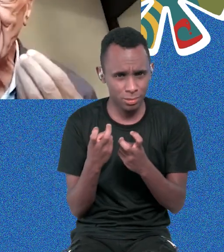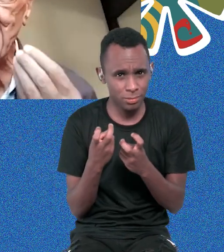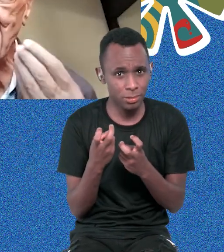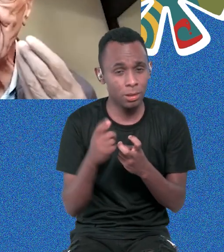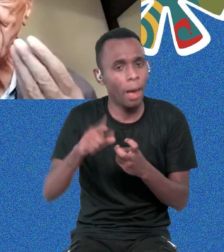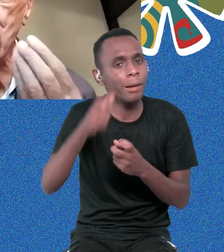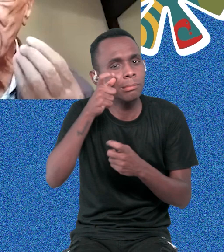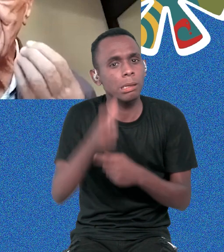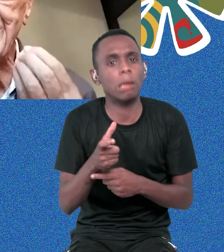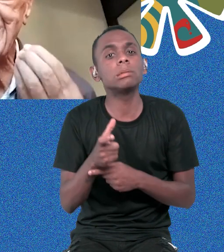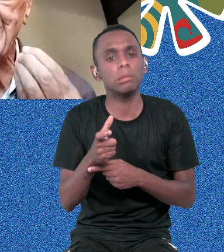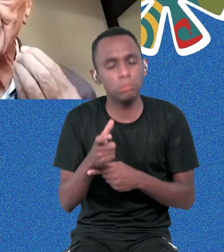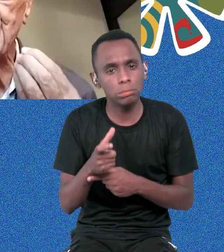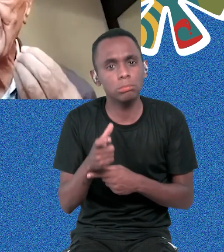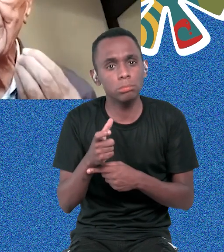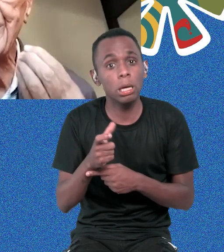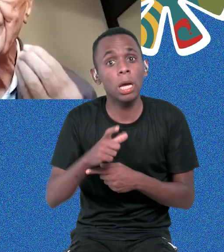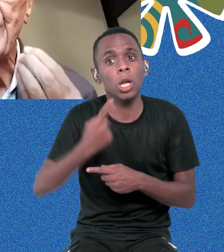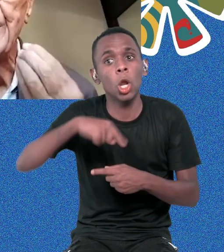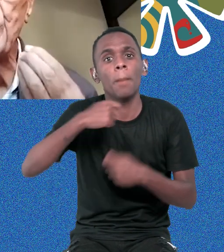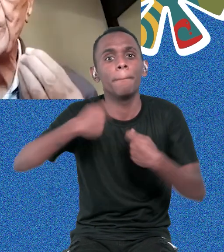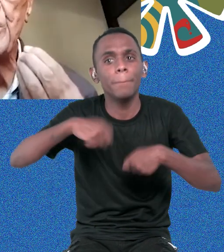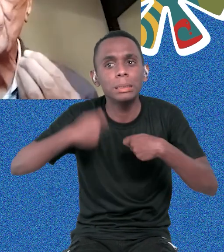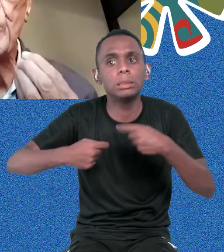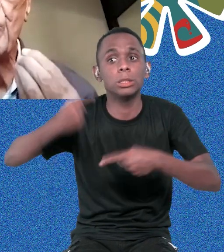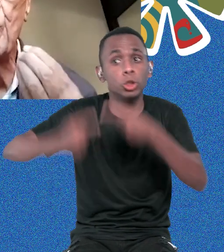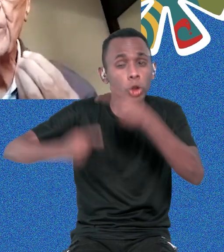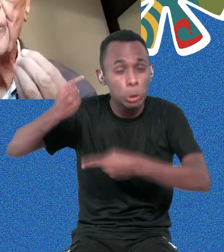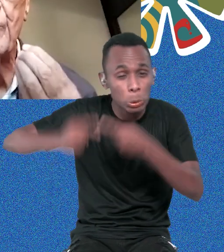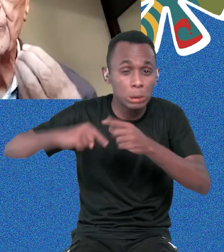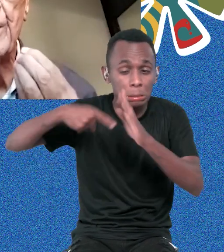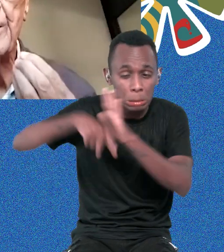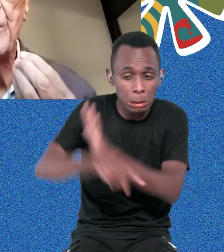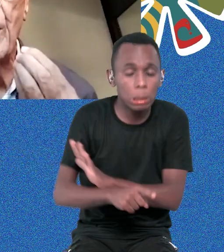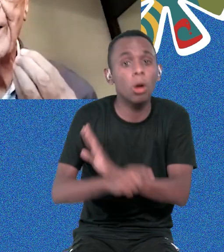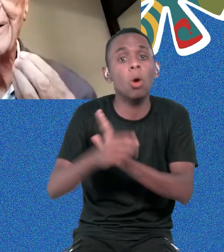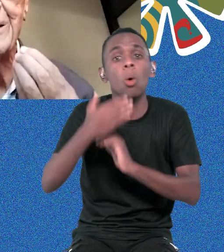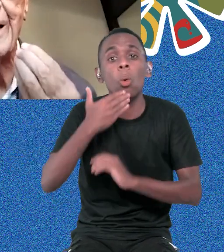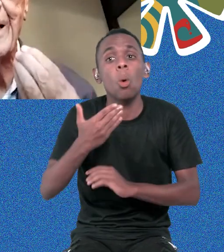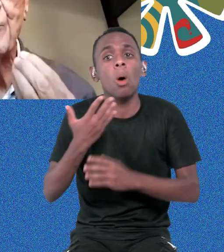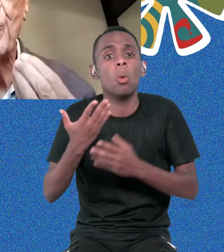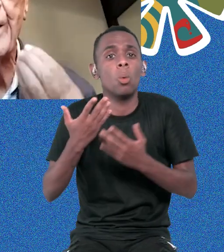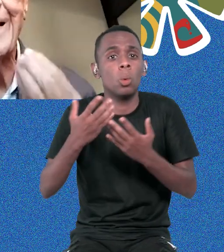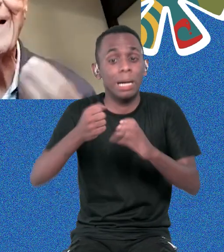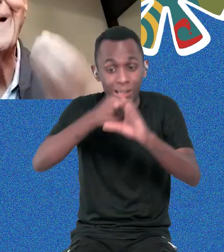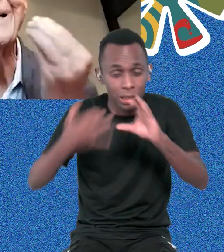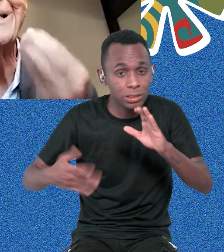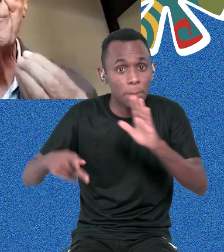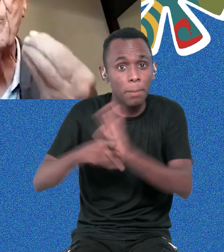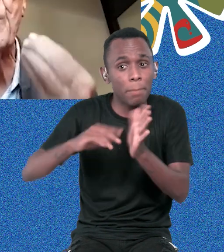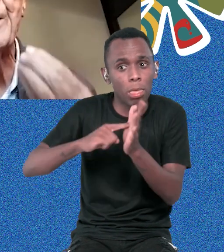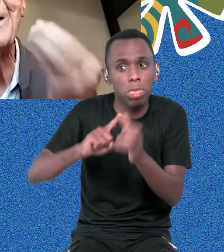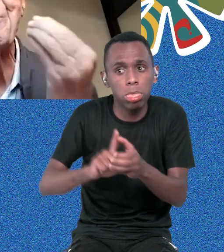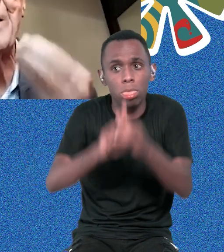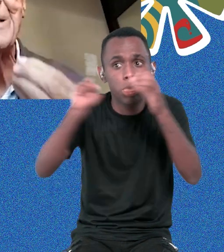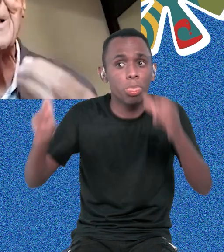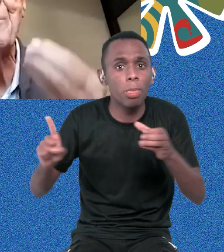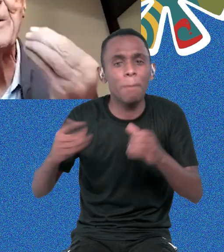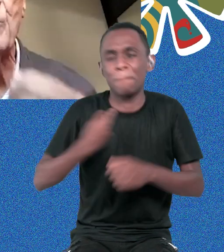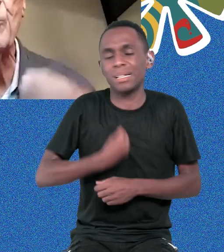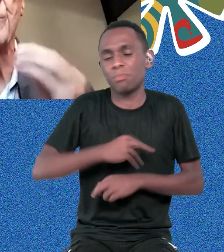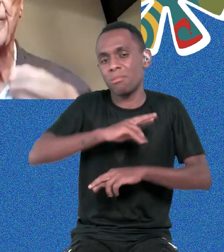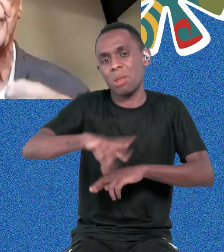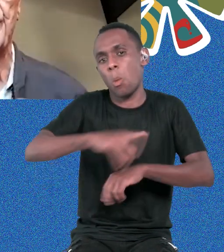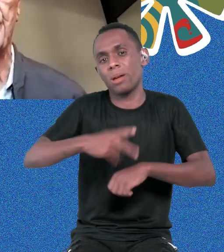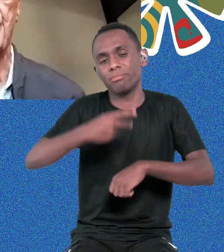Percebem? Isto é muito interessante. Ou seja, temos que discutir com muita profundidade o caráter segregador que é inerente à própria ideia de pátria e